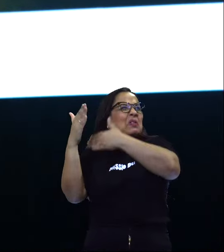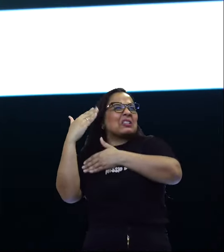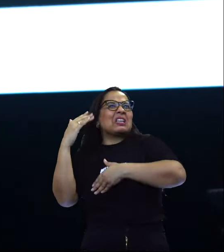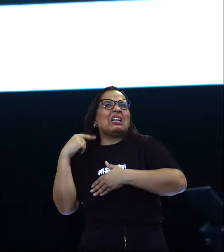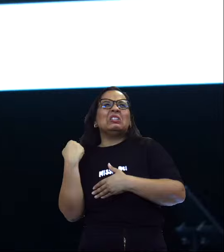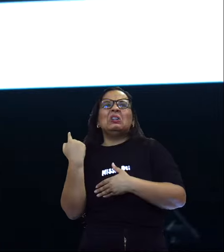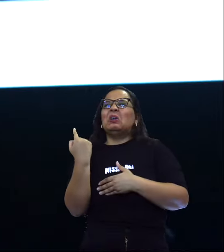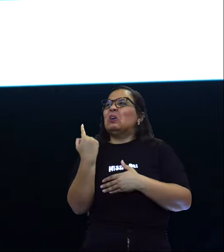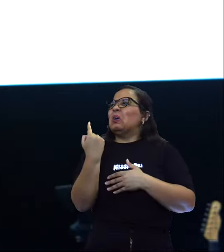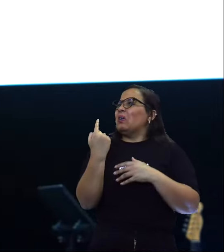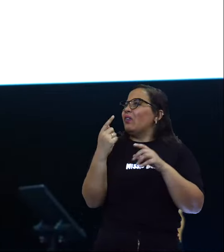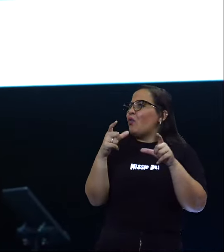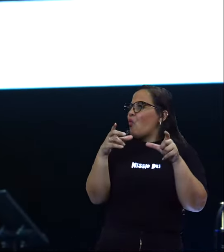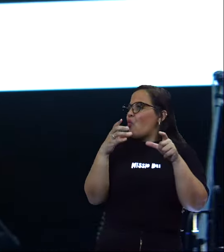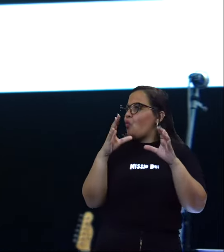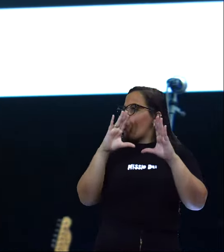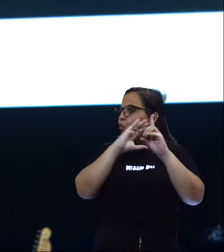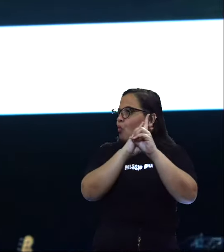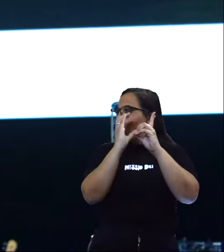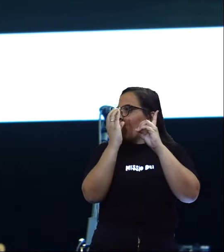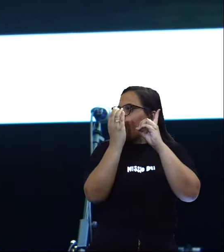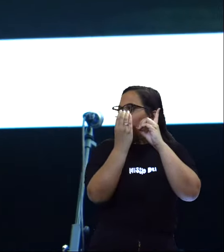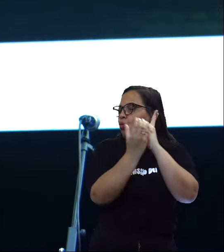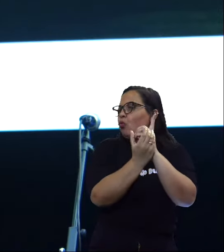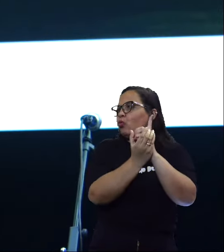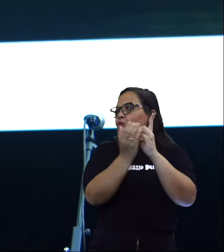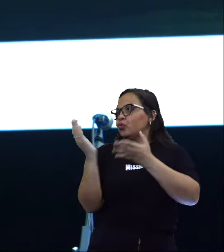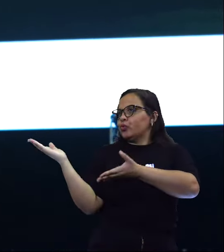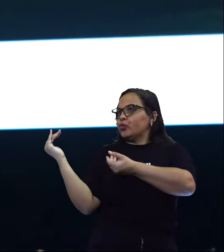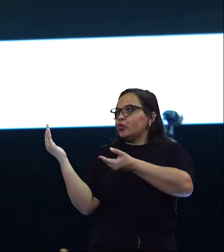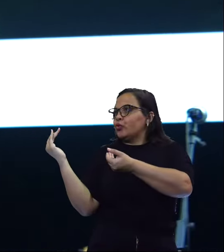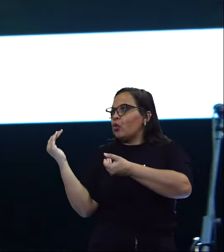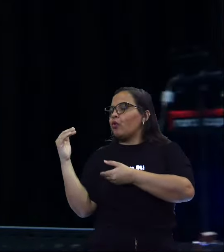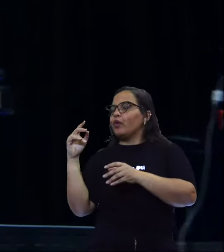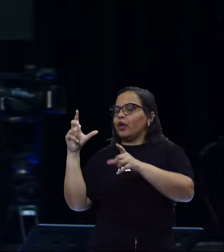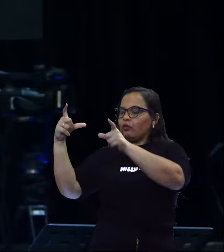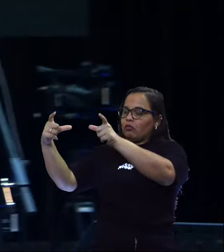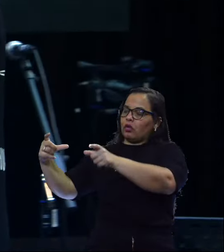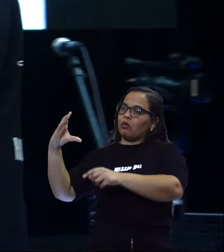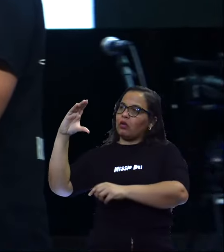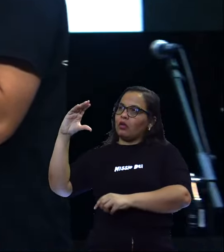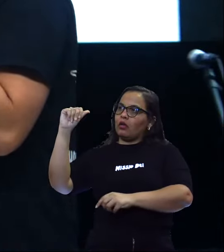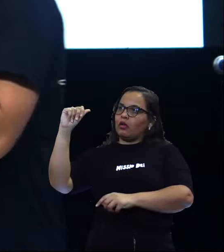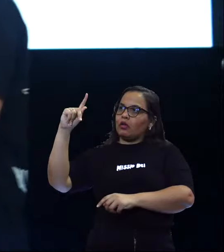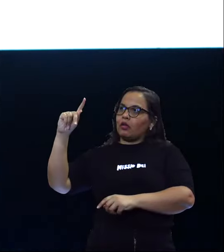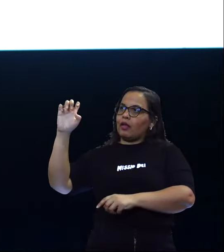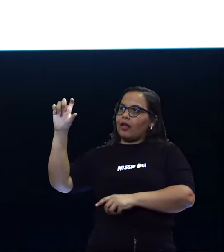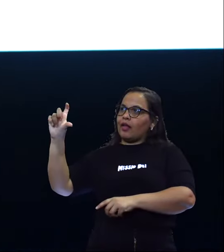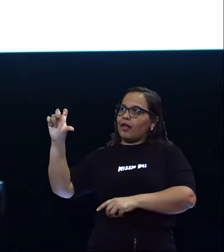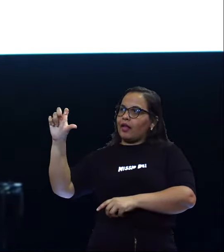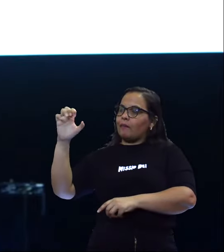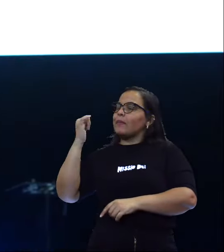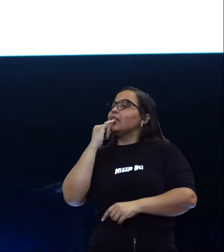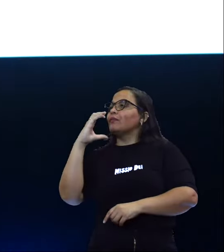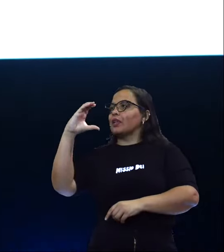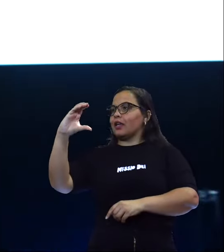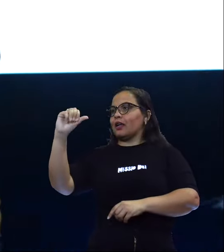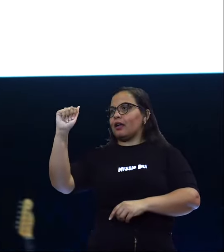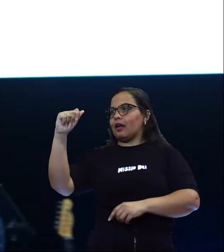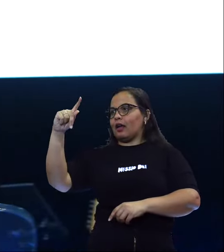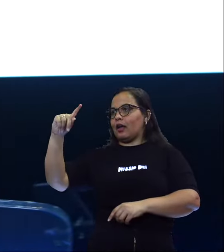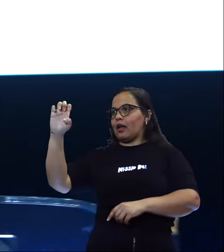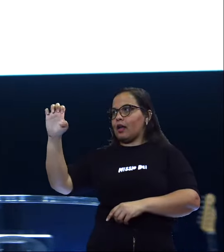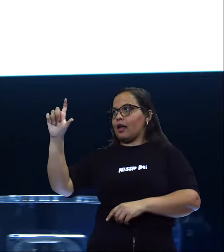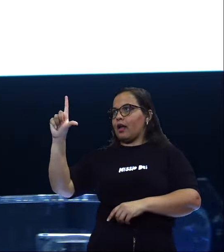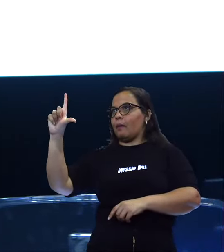no ginásio, nossa, que coisa maravilhosa, era menor, né, pastor? Coisa legal, que bênção. Meu irmão, se a palavra de Deus diz que a vontade de Deus é que a